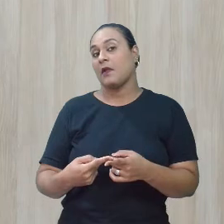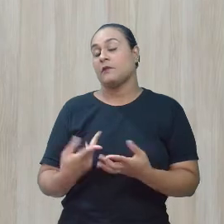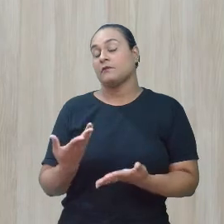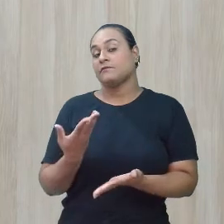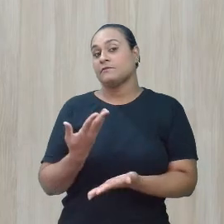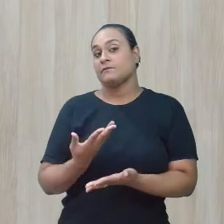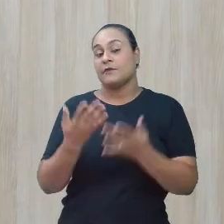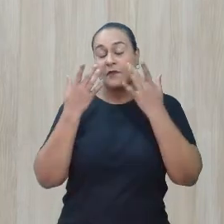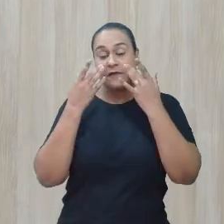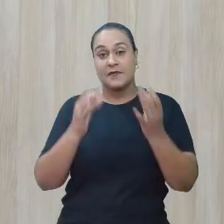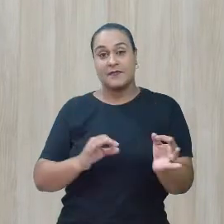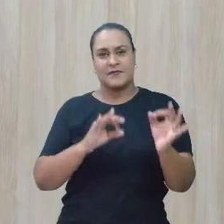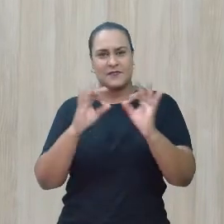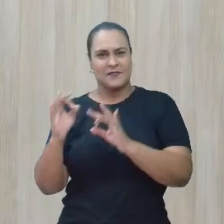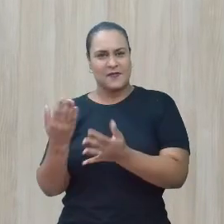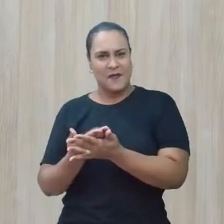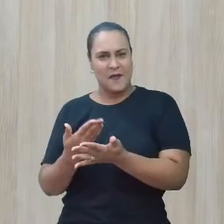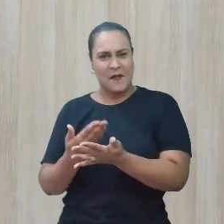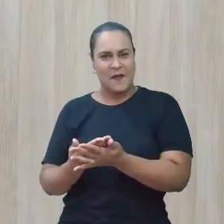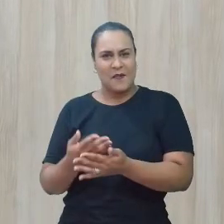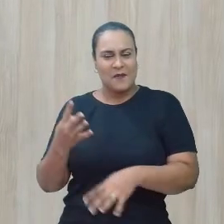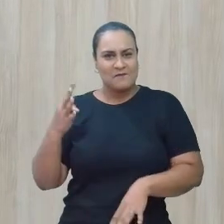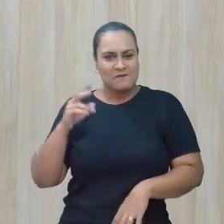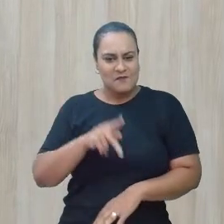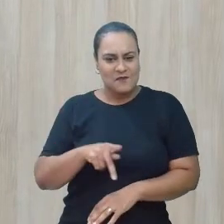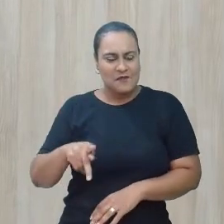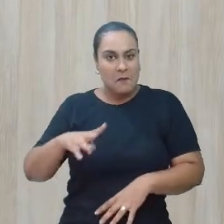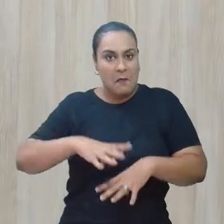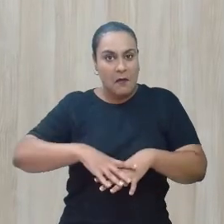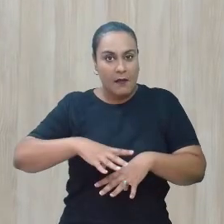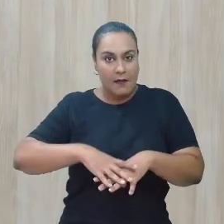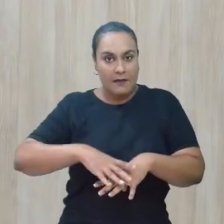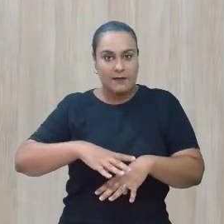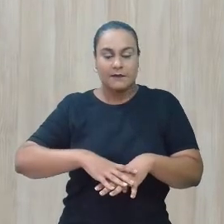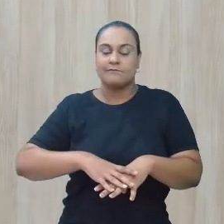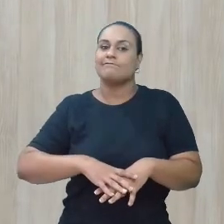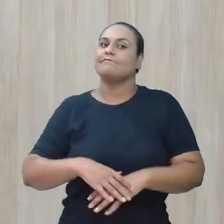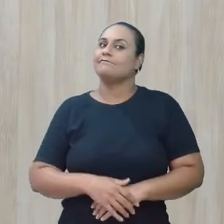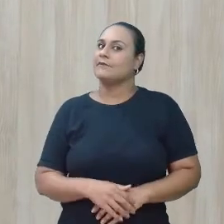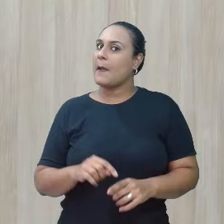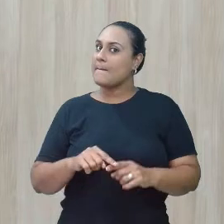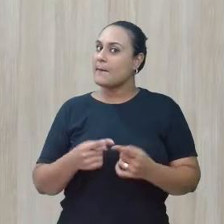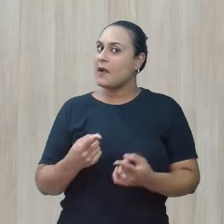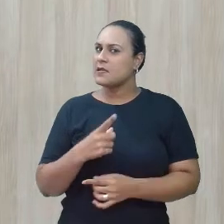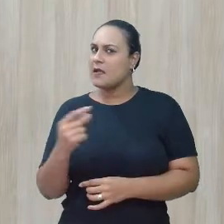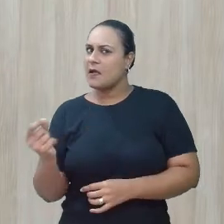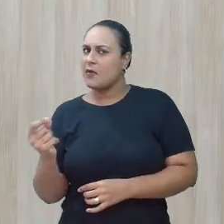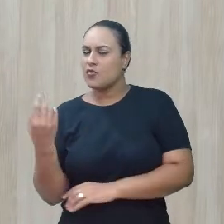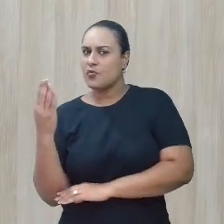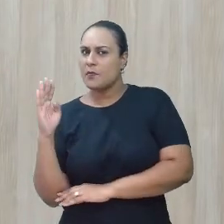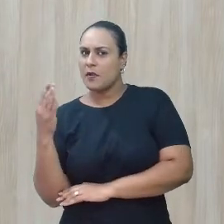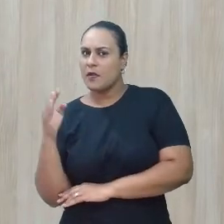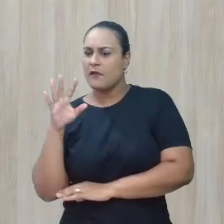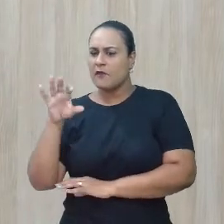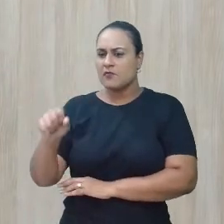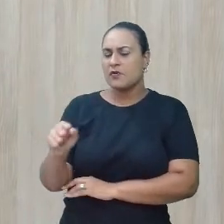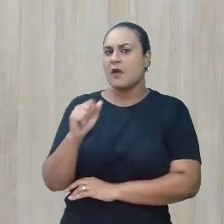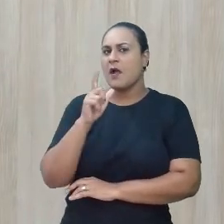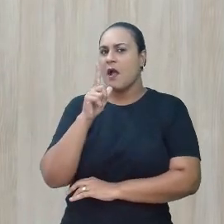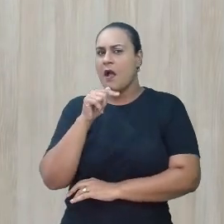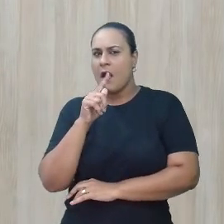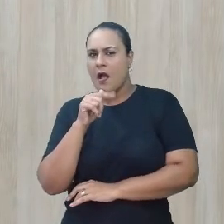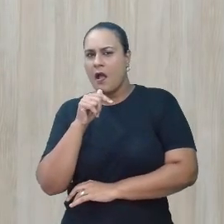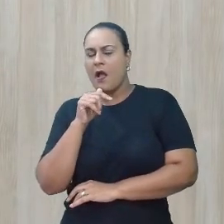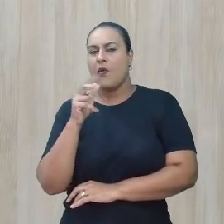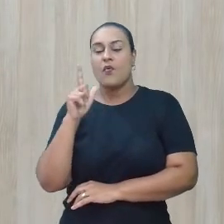de matemática, né? Tiago e Pedro. Mas se você saiu, foi ao banheiro, foi buscar uma água, foi